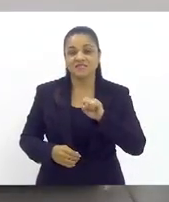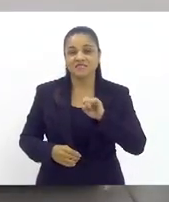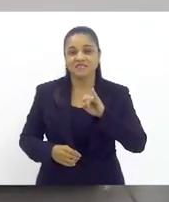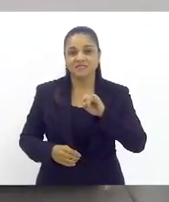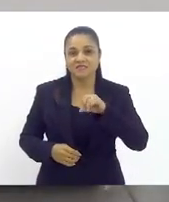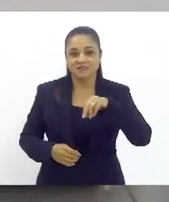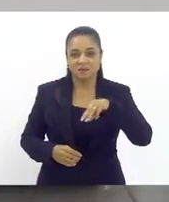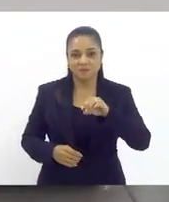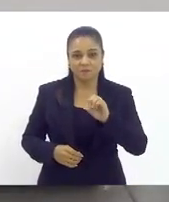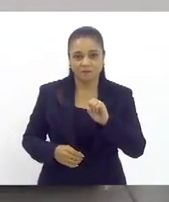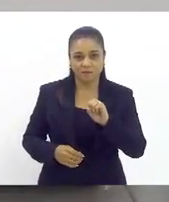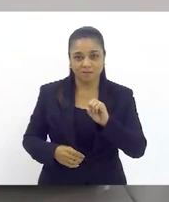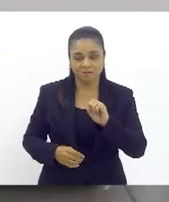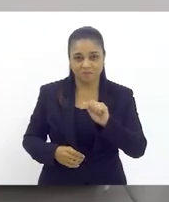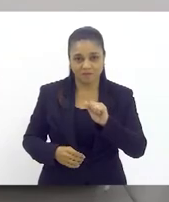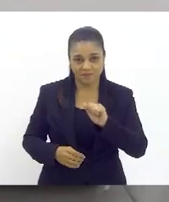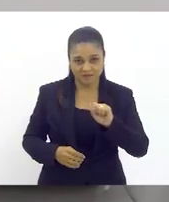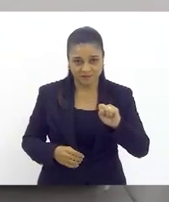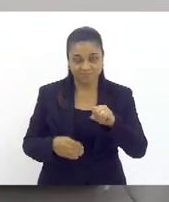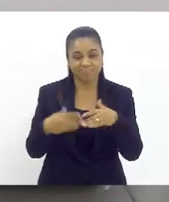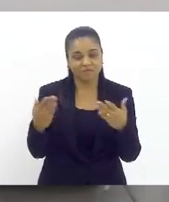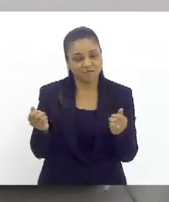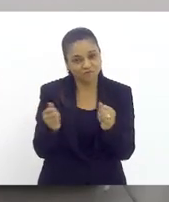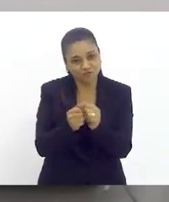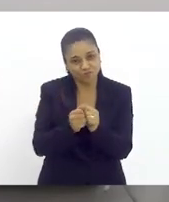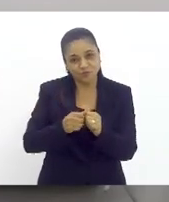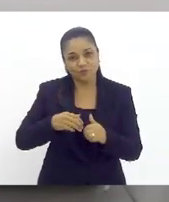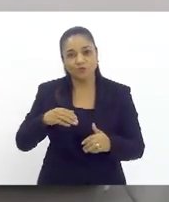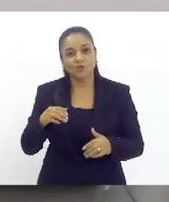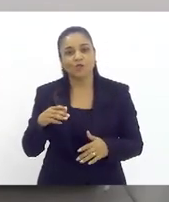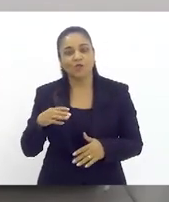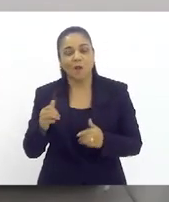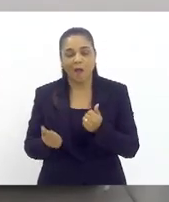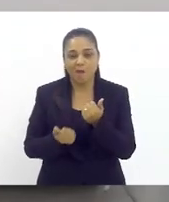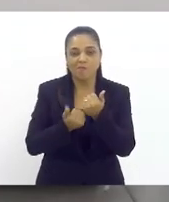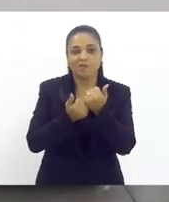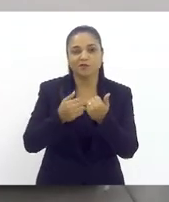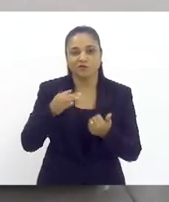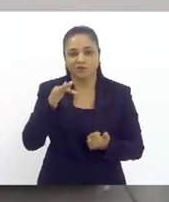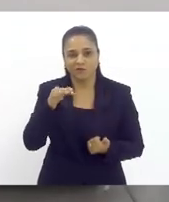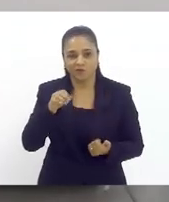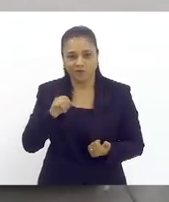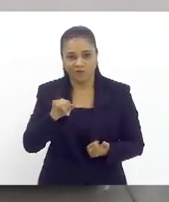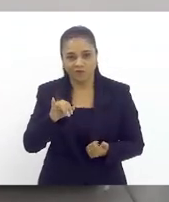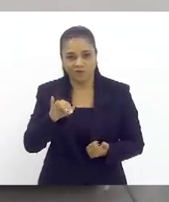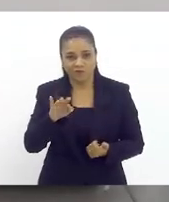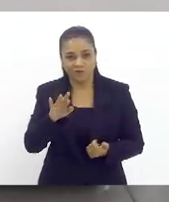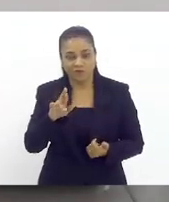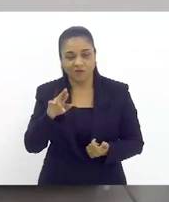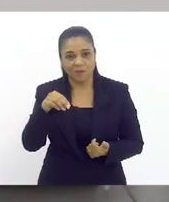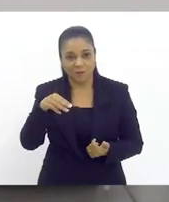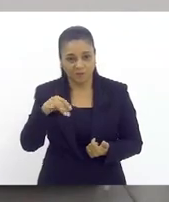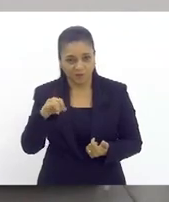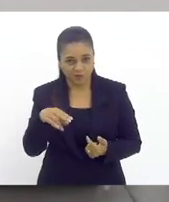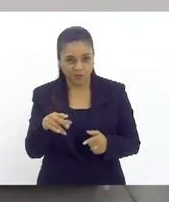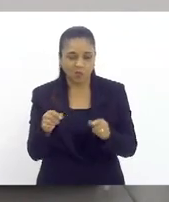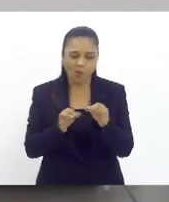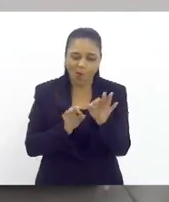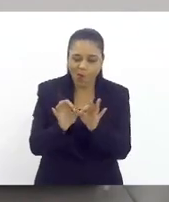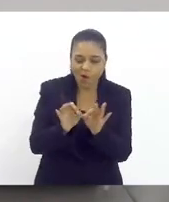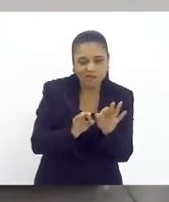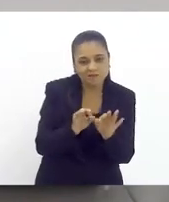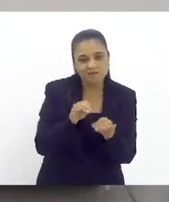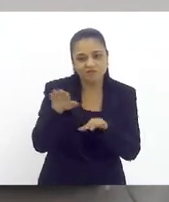homenagens por tecidos junto com videogame com o apoio do Firmino a principal organizadora não só da